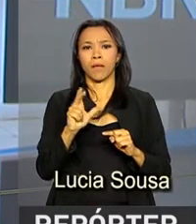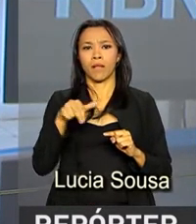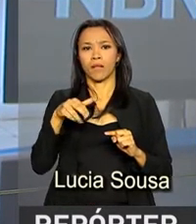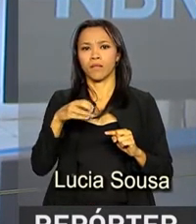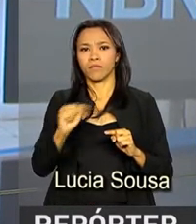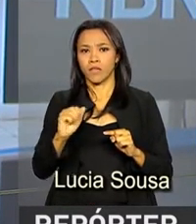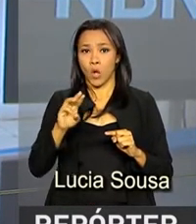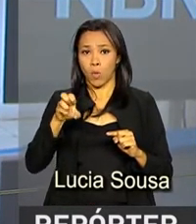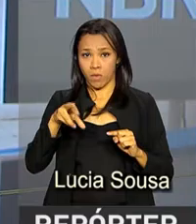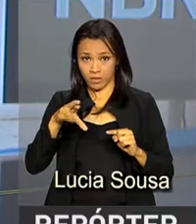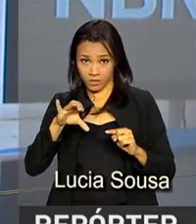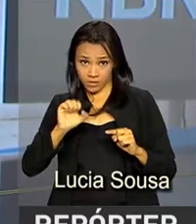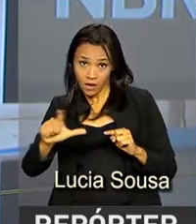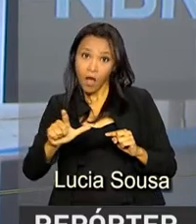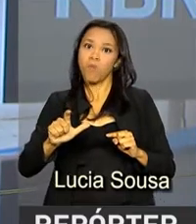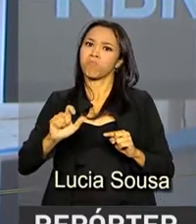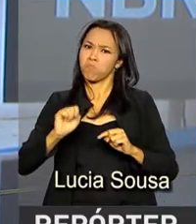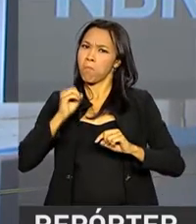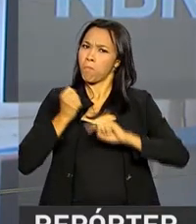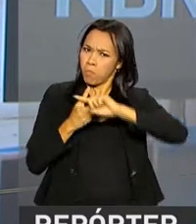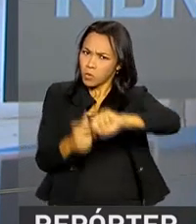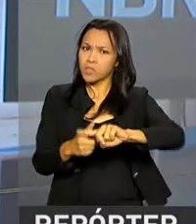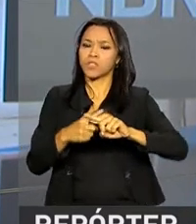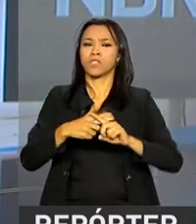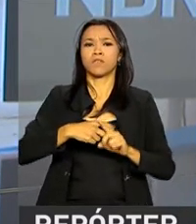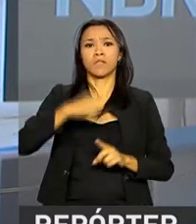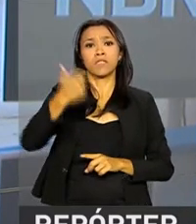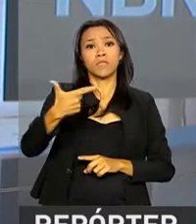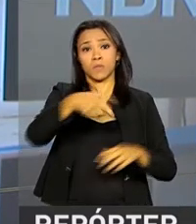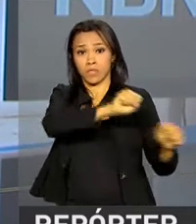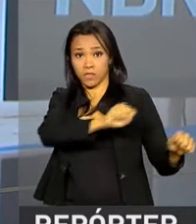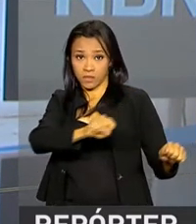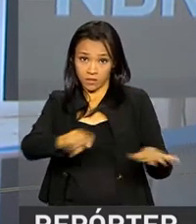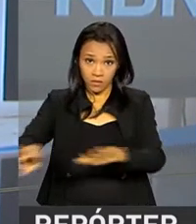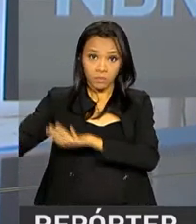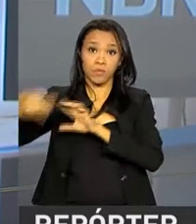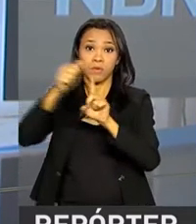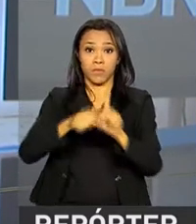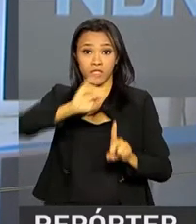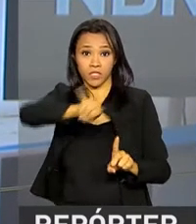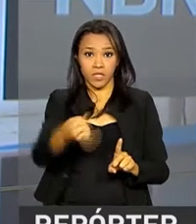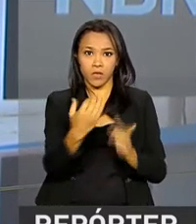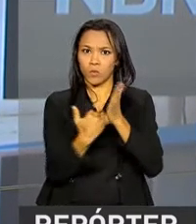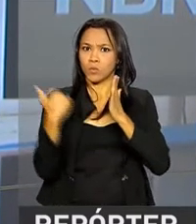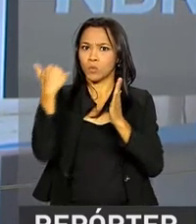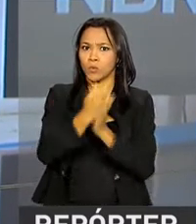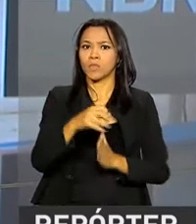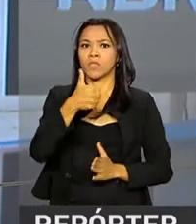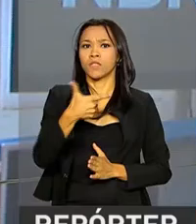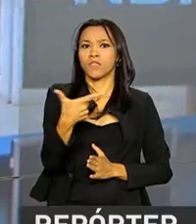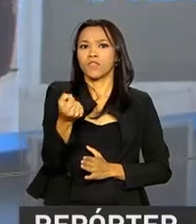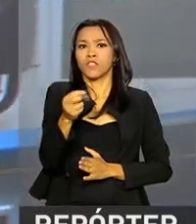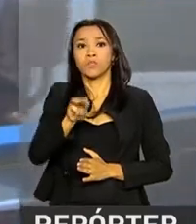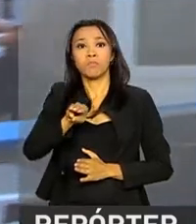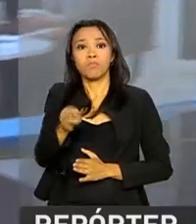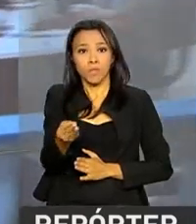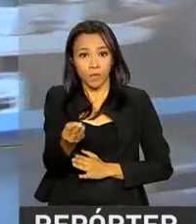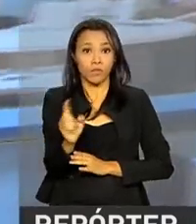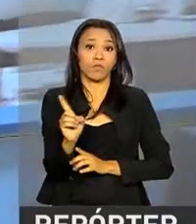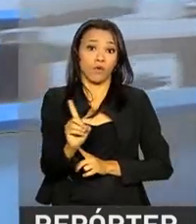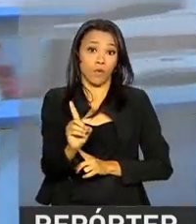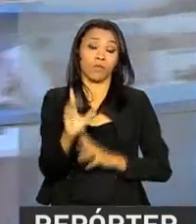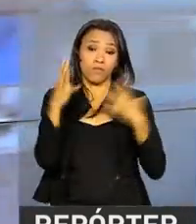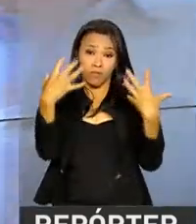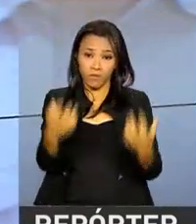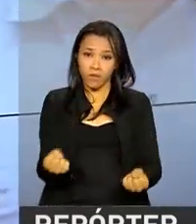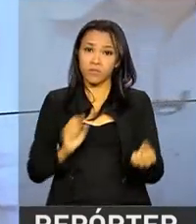resultado positivo na segunda semana de janeiro o superávit de 120 milhões de dólares vamos para nossa redação em são paulo